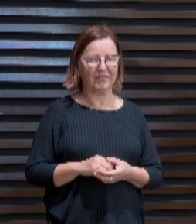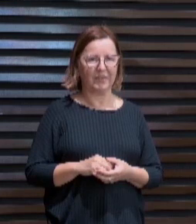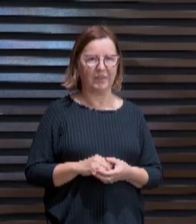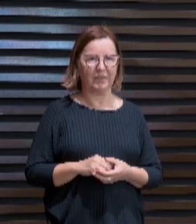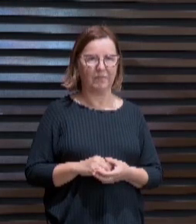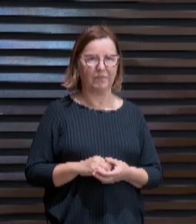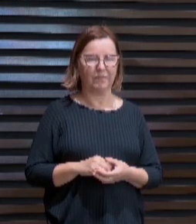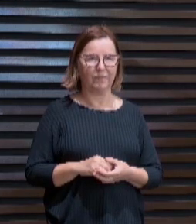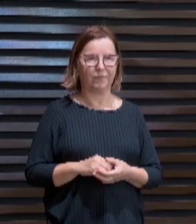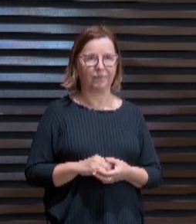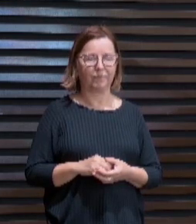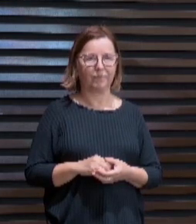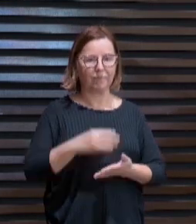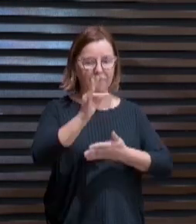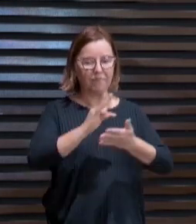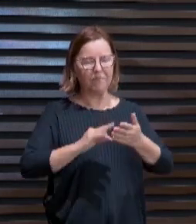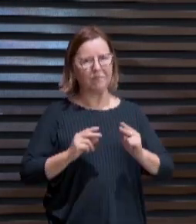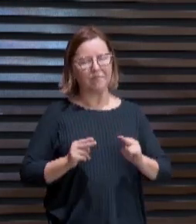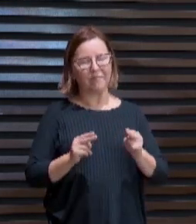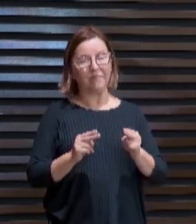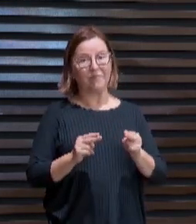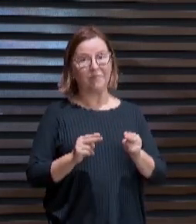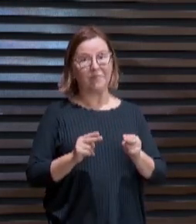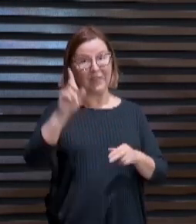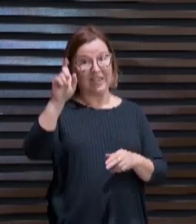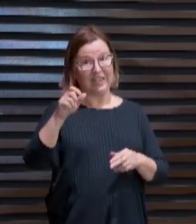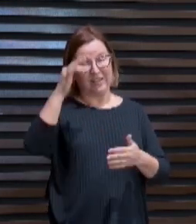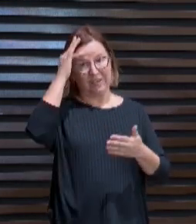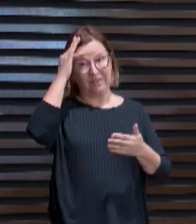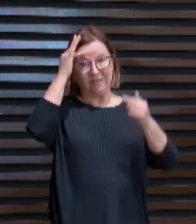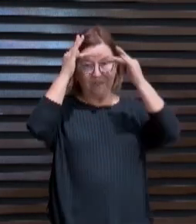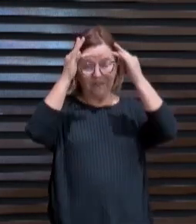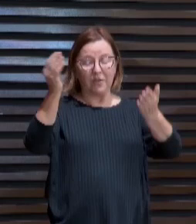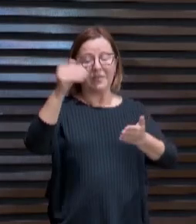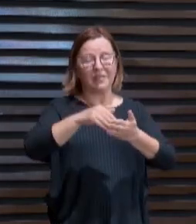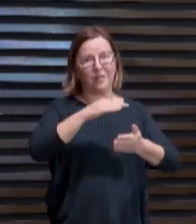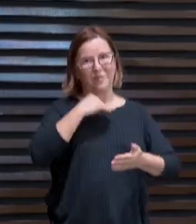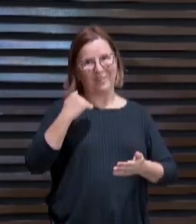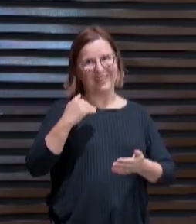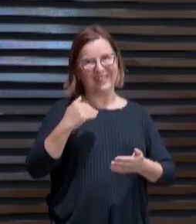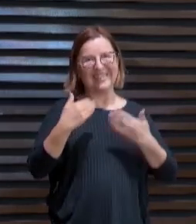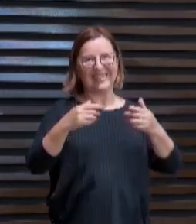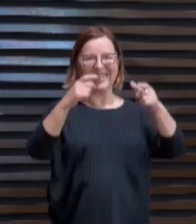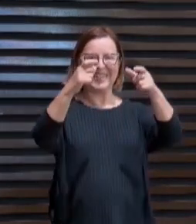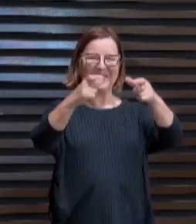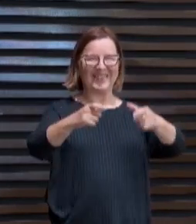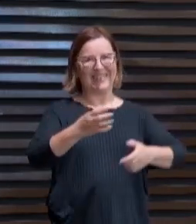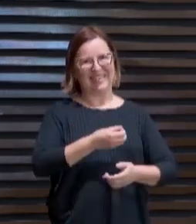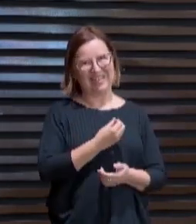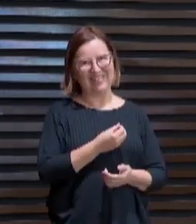O texto continua assim: sê fiel até a morte, e dar-te-ei a coroa da